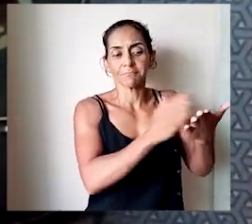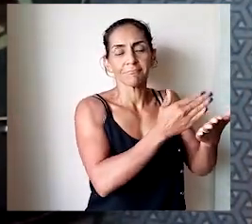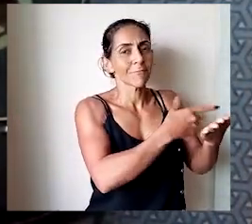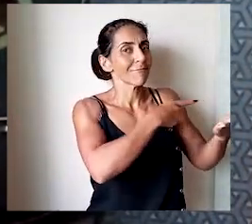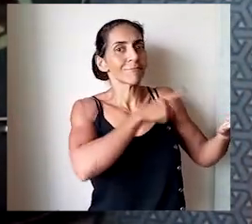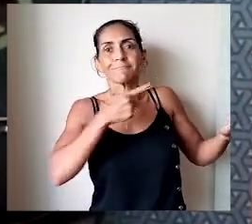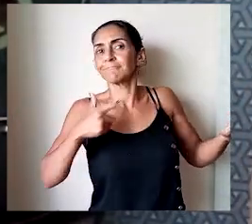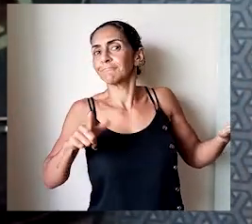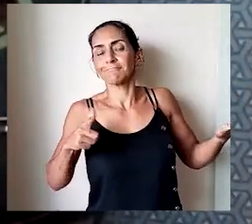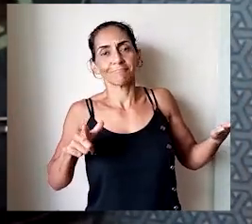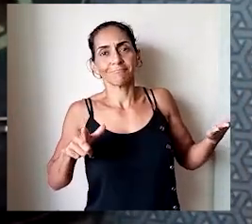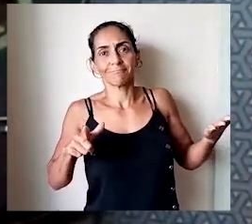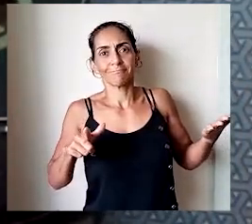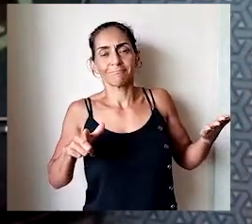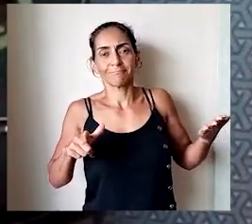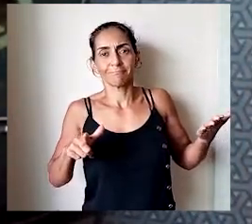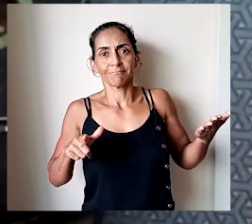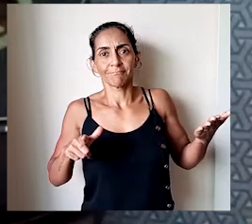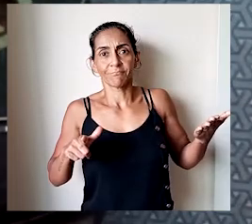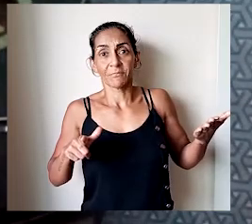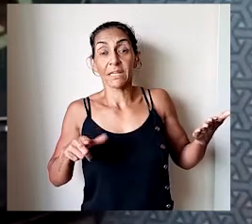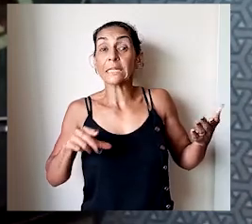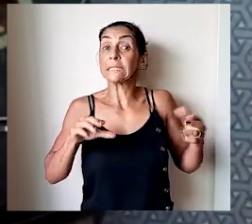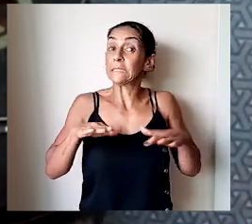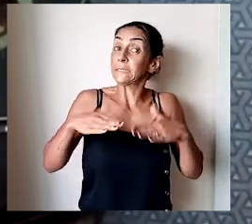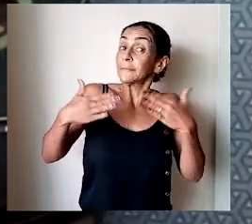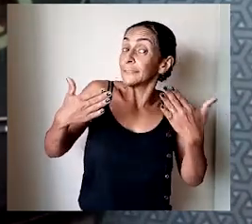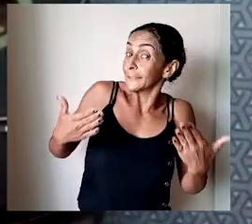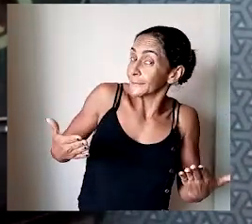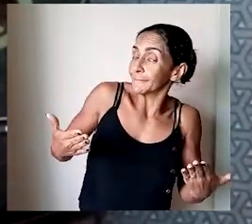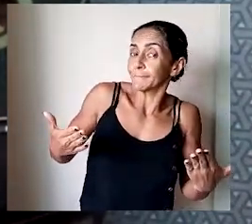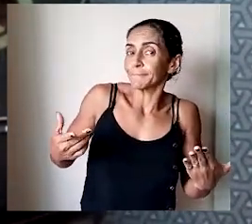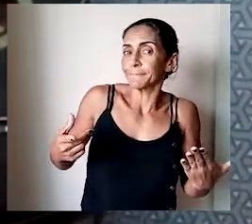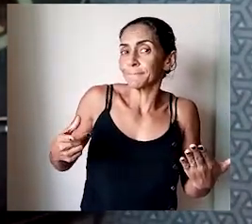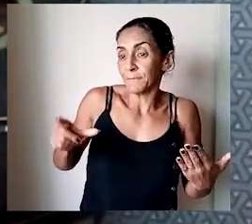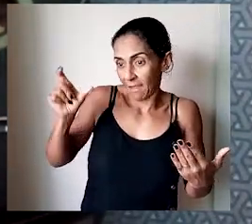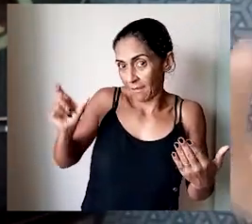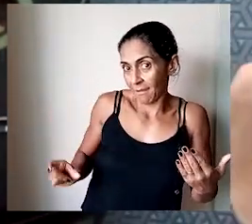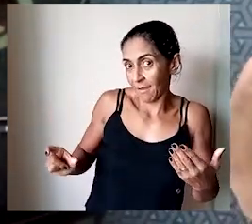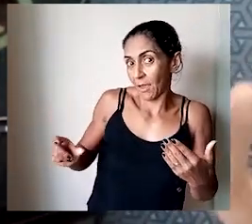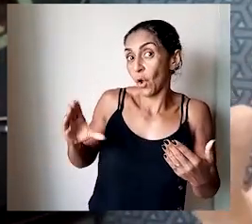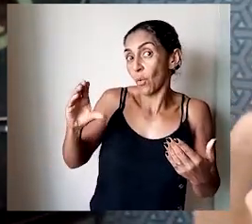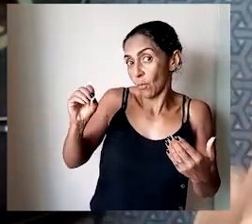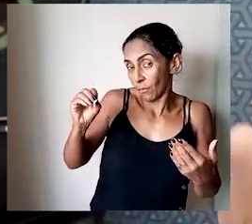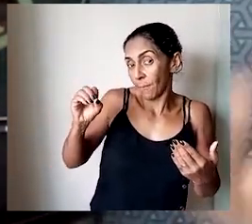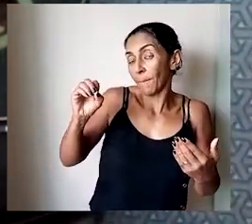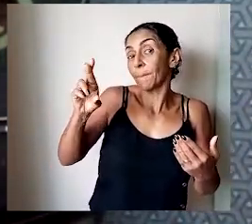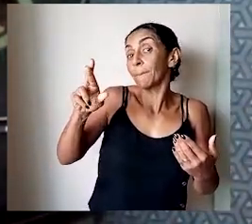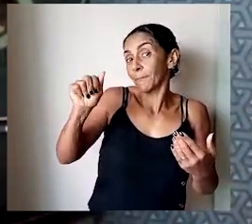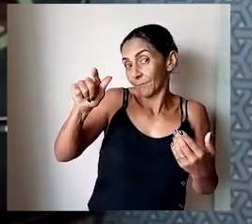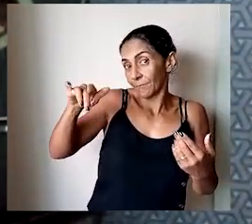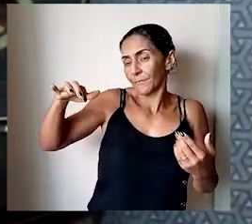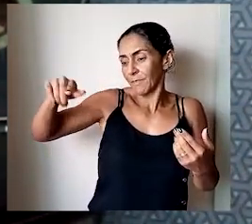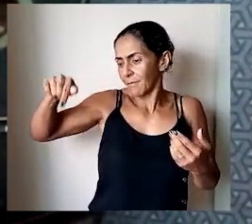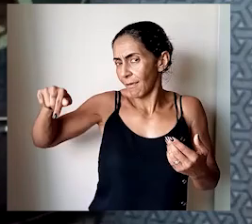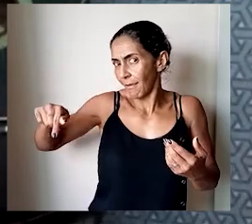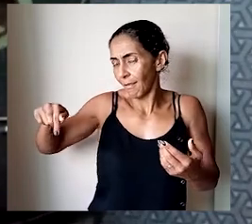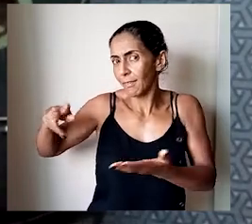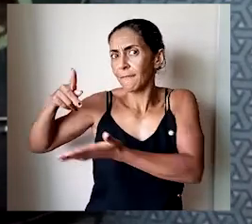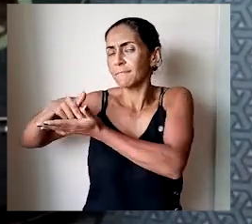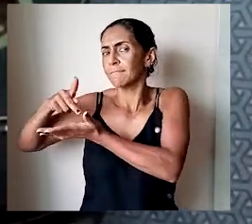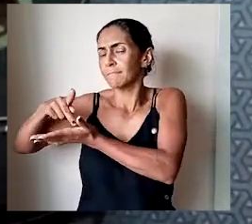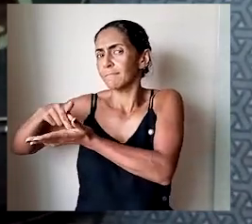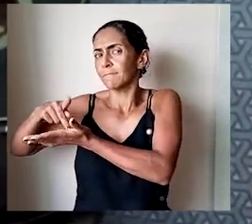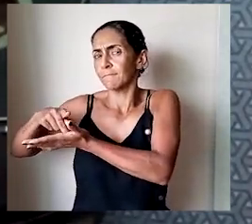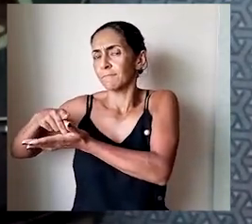inseriram esse personagem. Existe aí também uma transição que acontece quando a Coraline tá no mundo real dela e no mundo